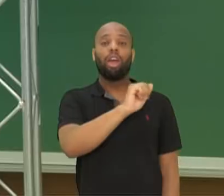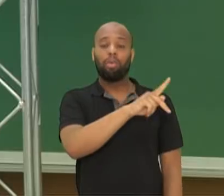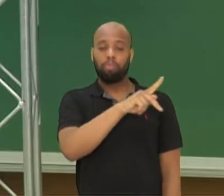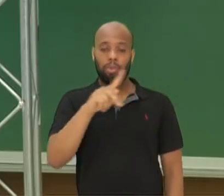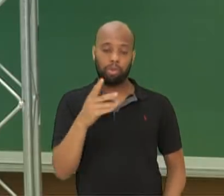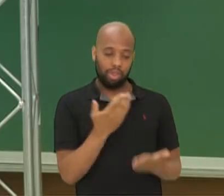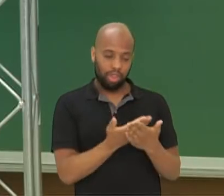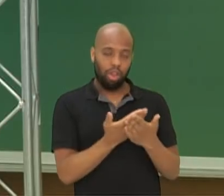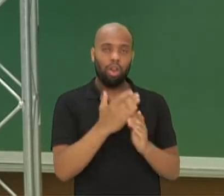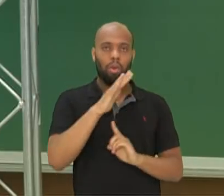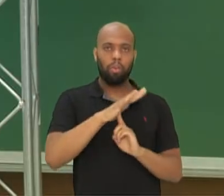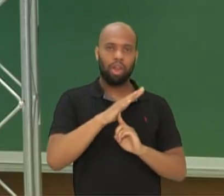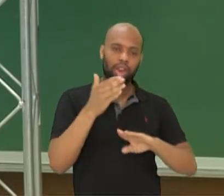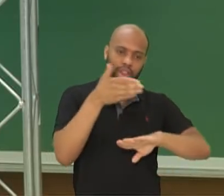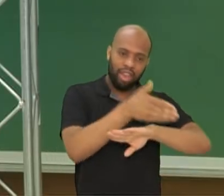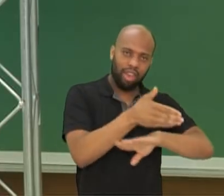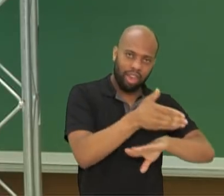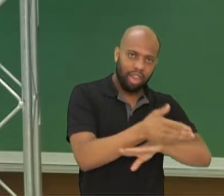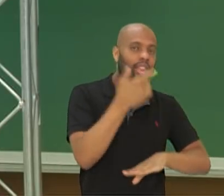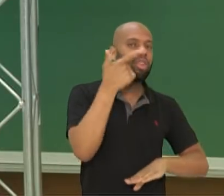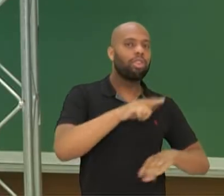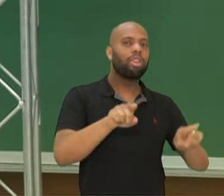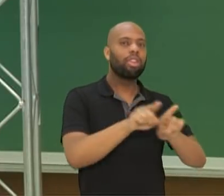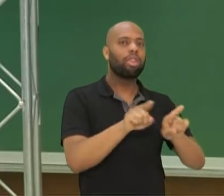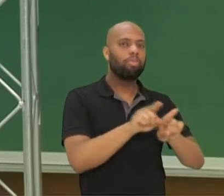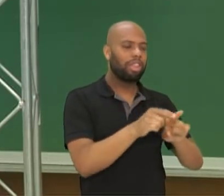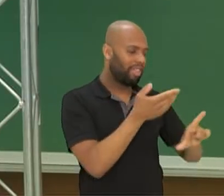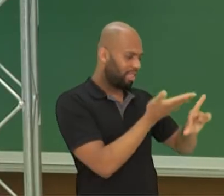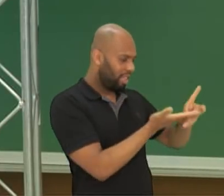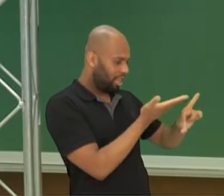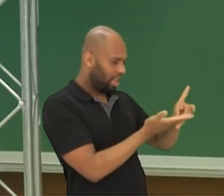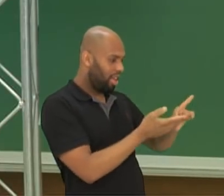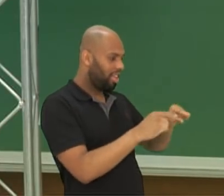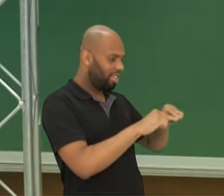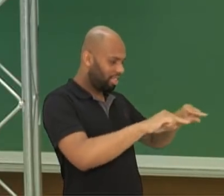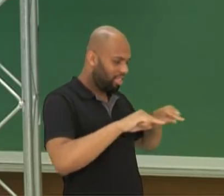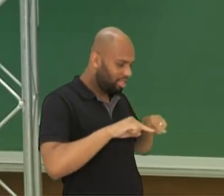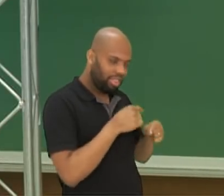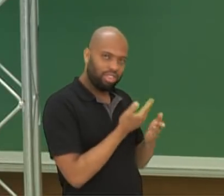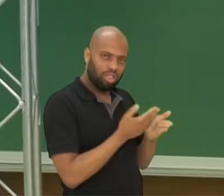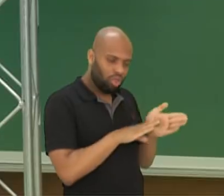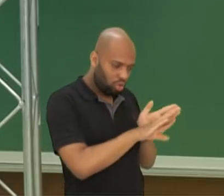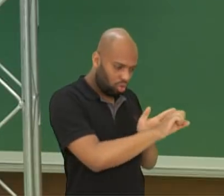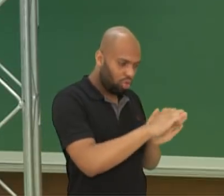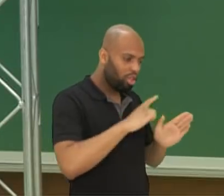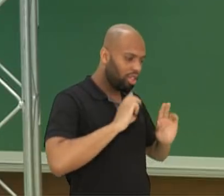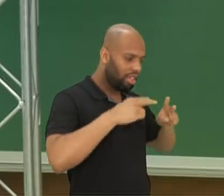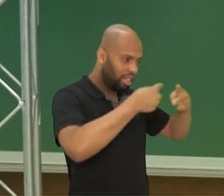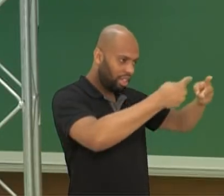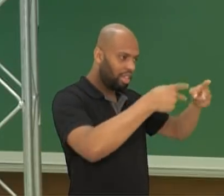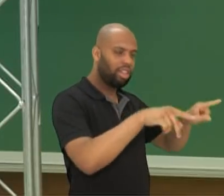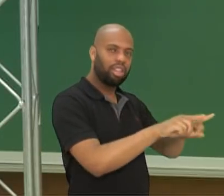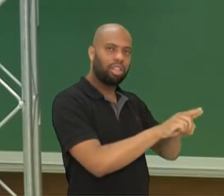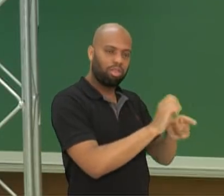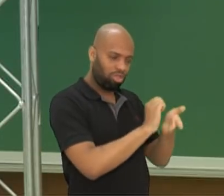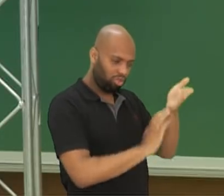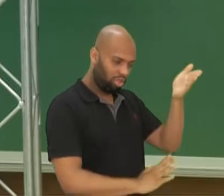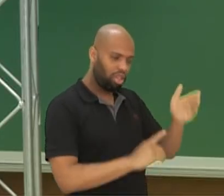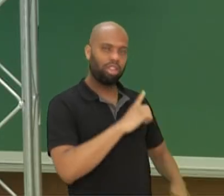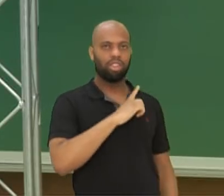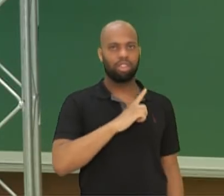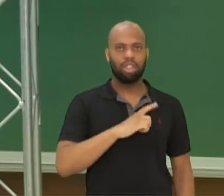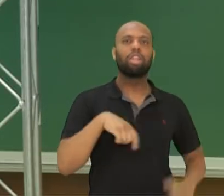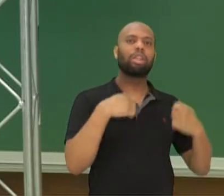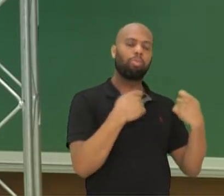no aplicativo para ter acesso ao Classroom, uma sala de aula do Google. E lá você tem o link das atividades. Você